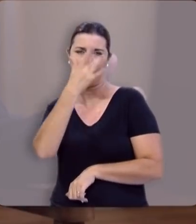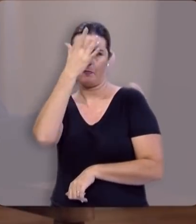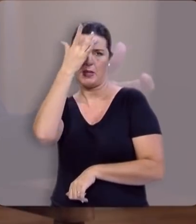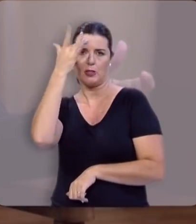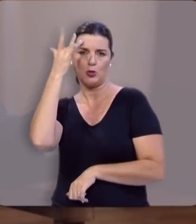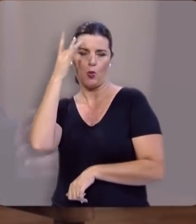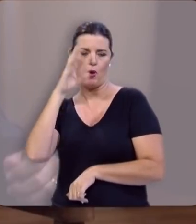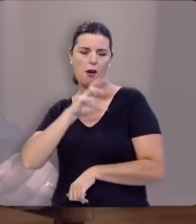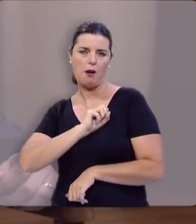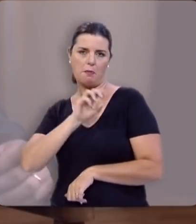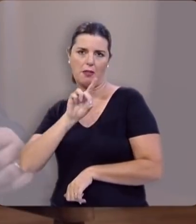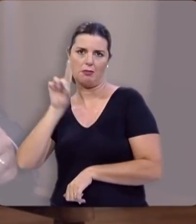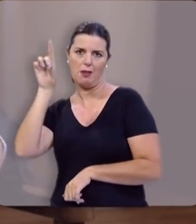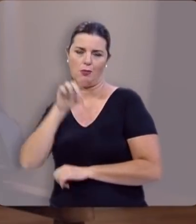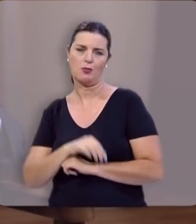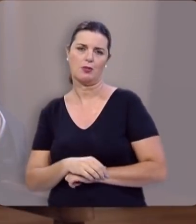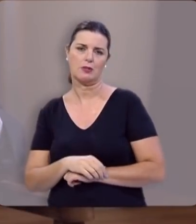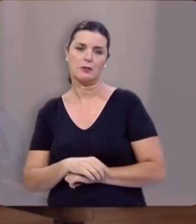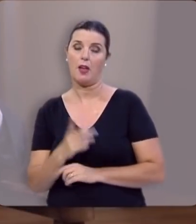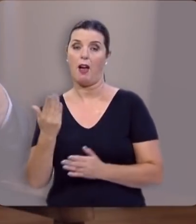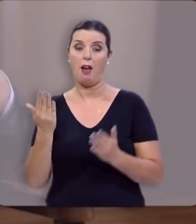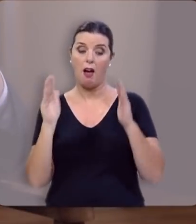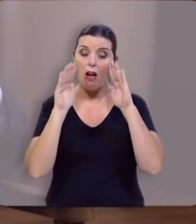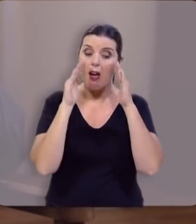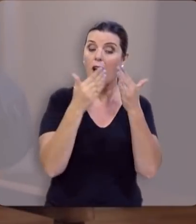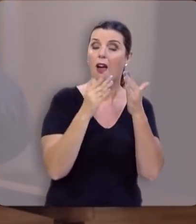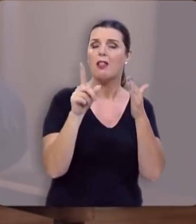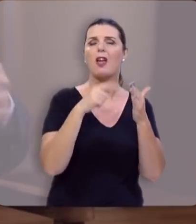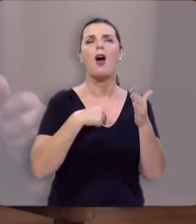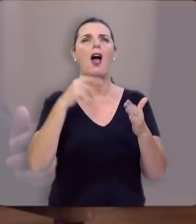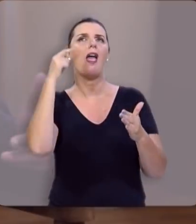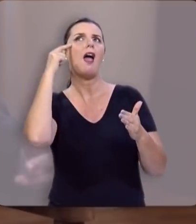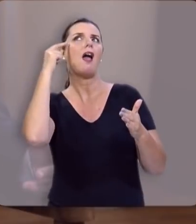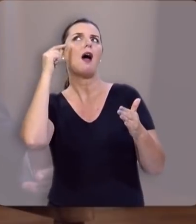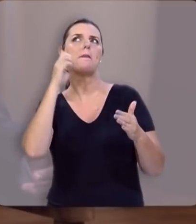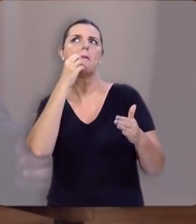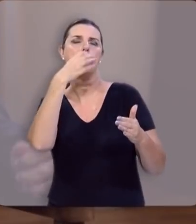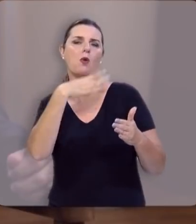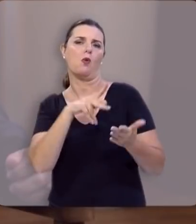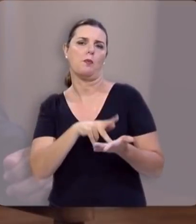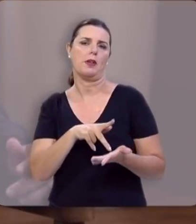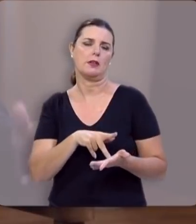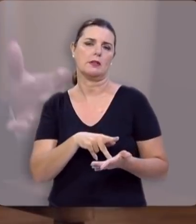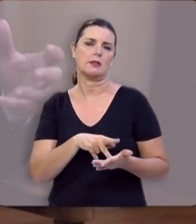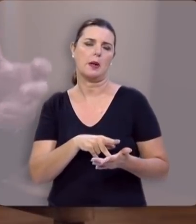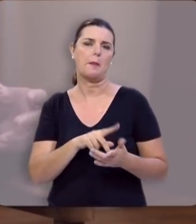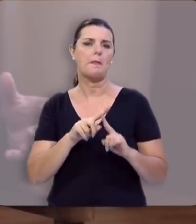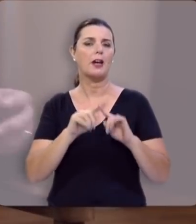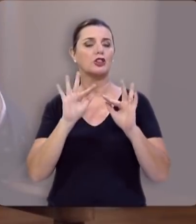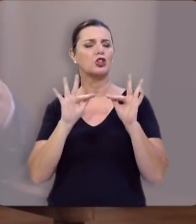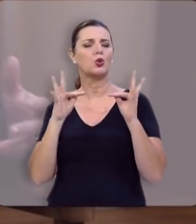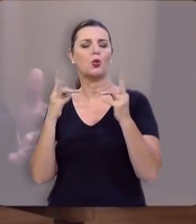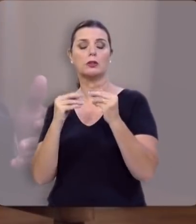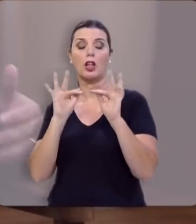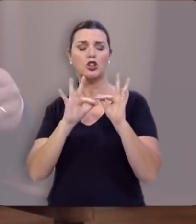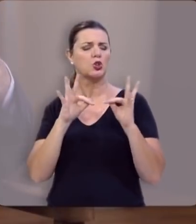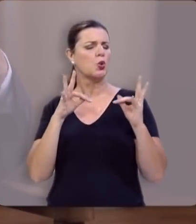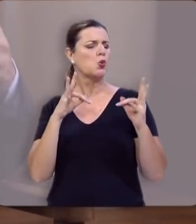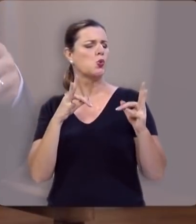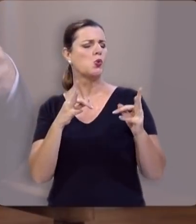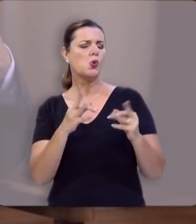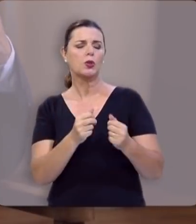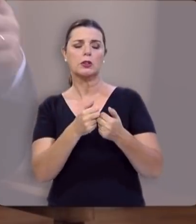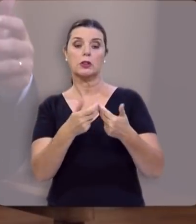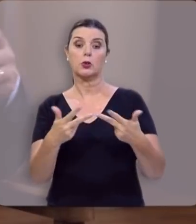Deus. E a ênfase, pastor Roster, não está naquilo que nós achamos que é bom, né? Mas no tudo, todas as